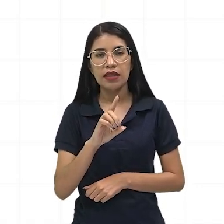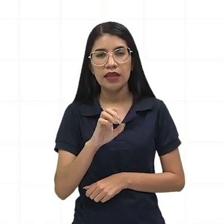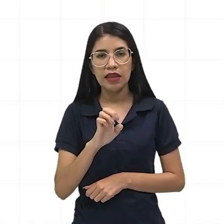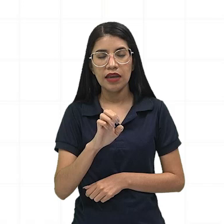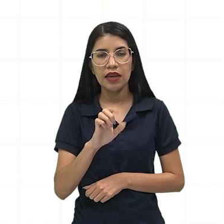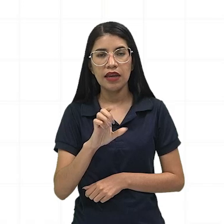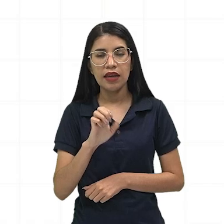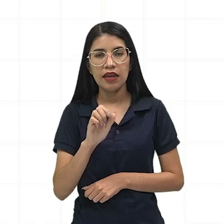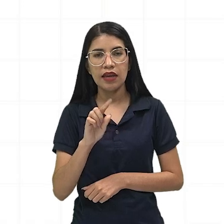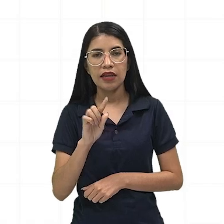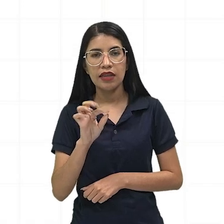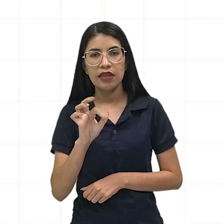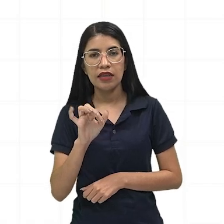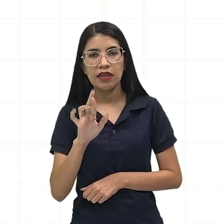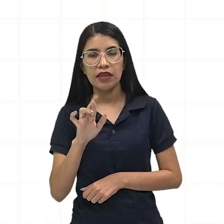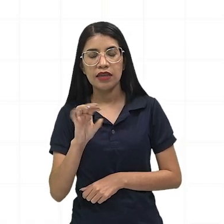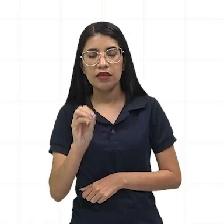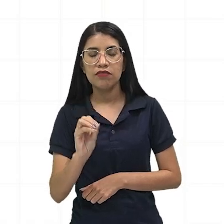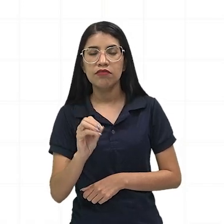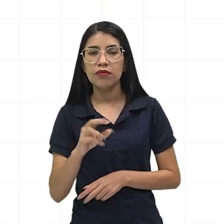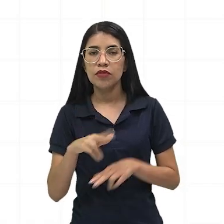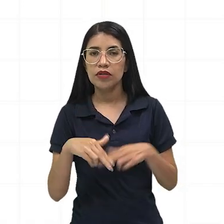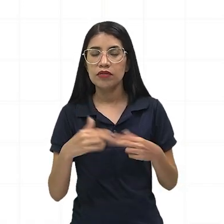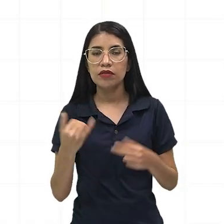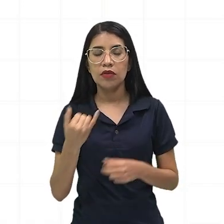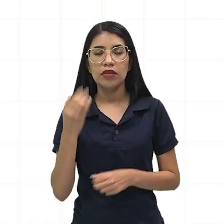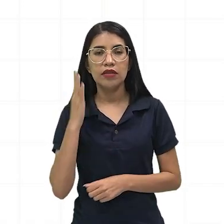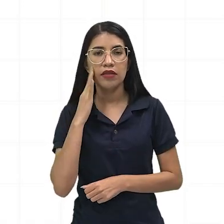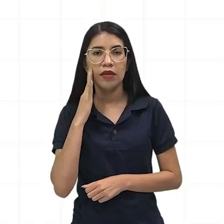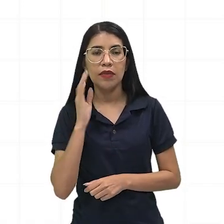aí. É importante saber